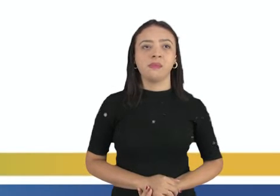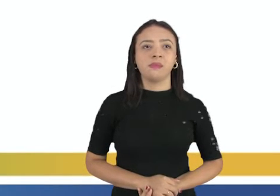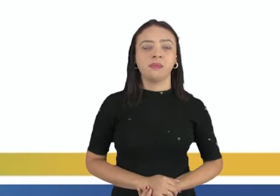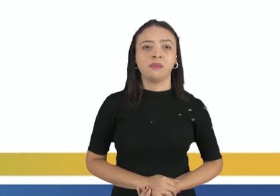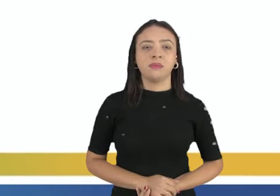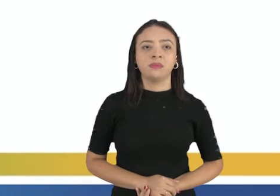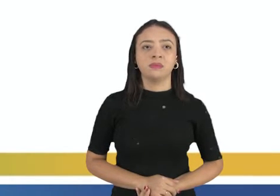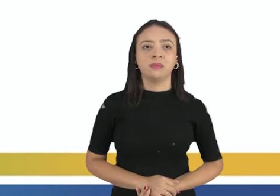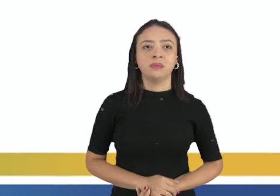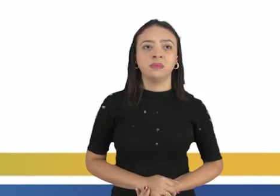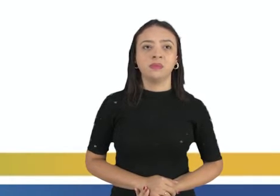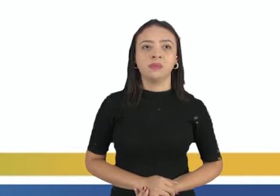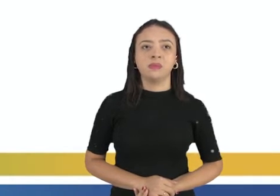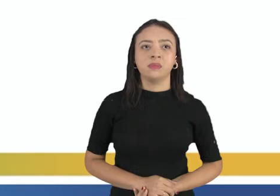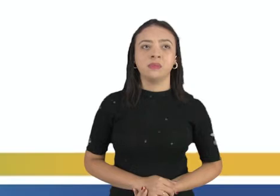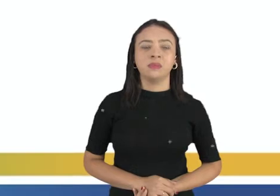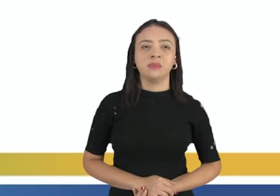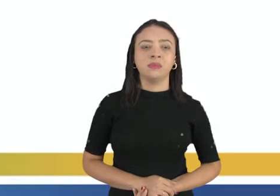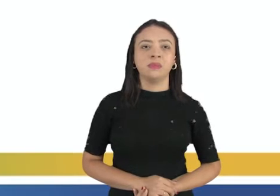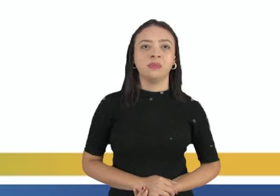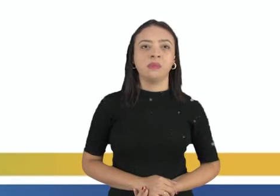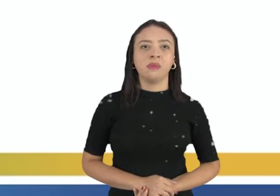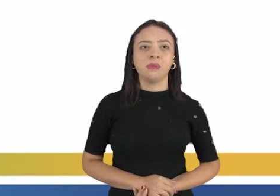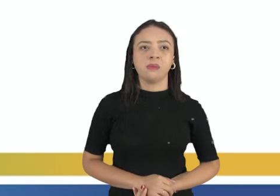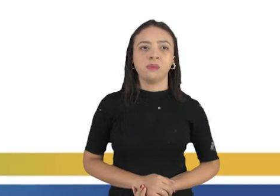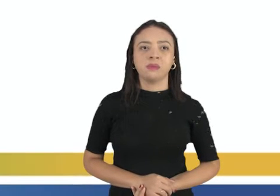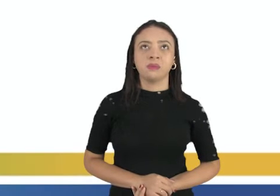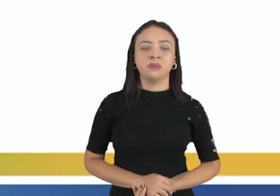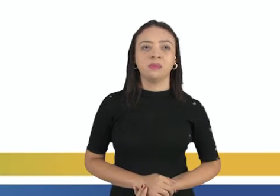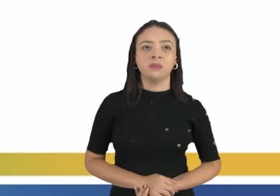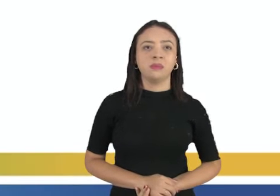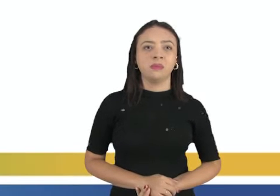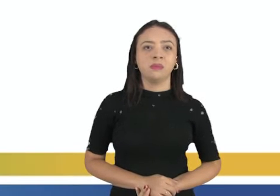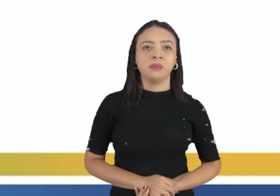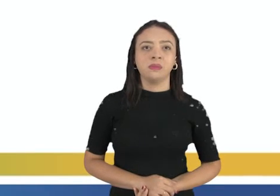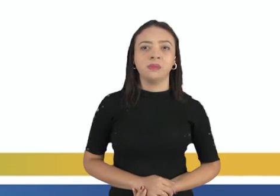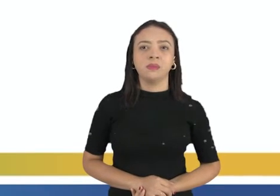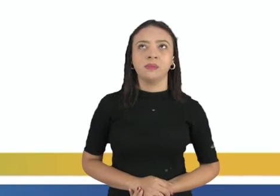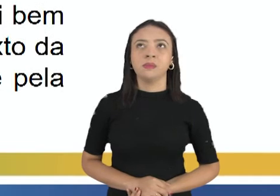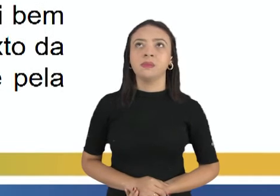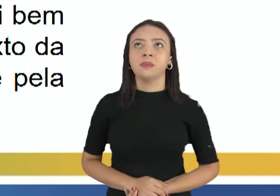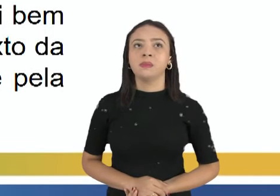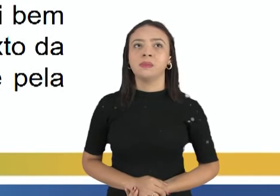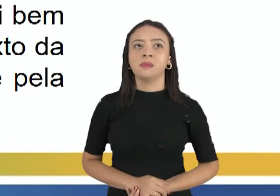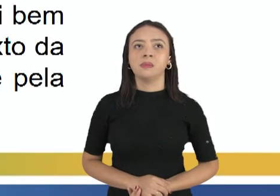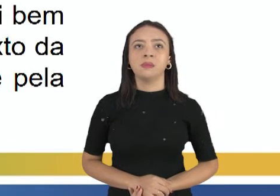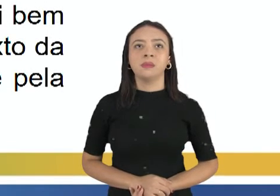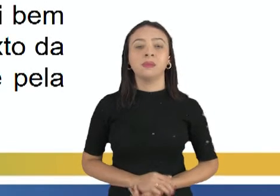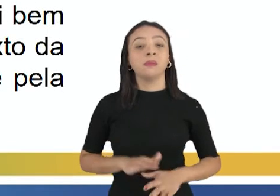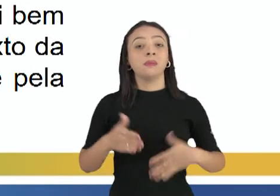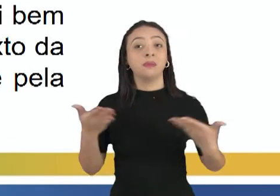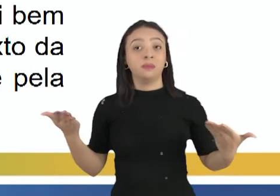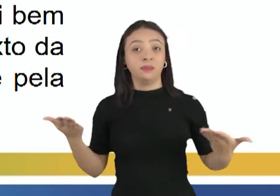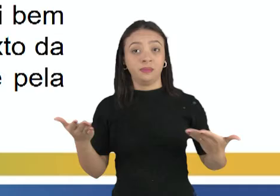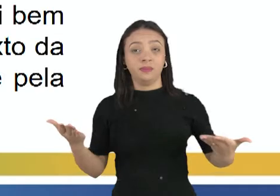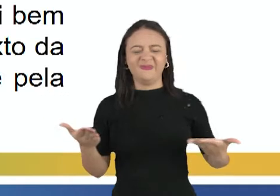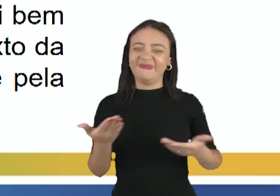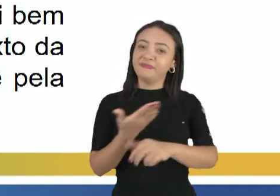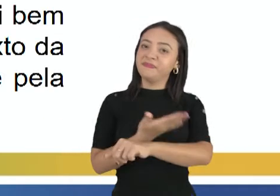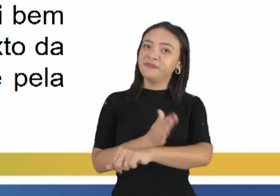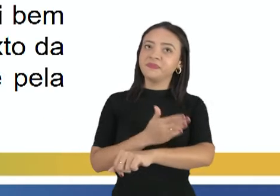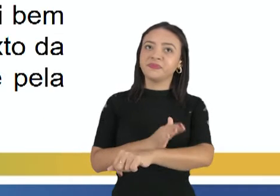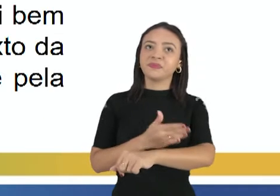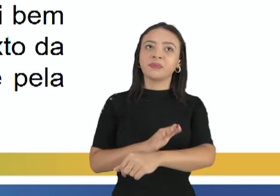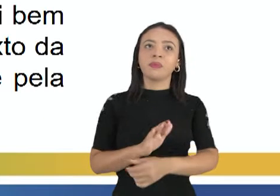Millet, Heitor Villa-Lobos, Tácito de Almeida e de Cavalcante, ok? E agora nós vamos exercitar